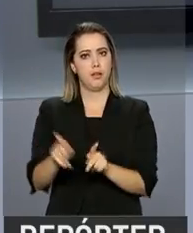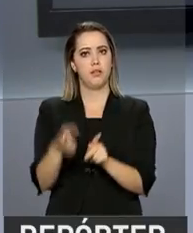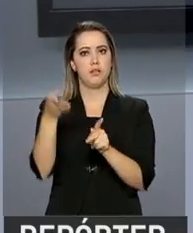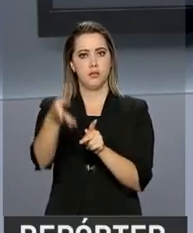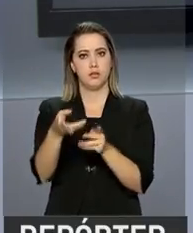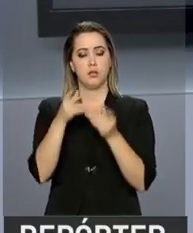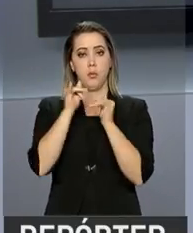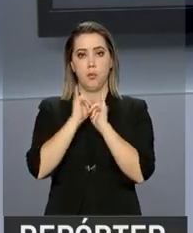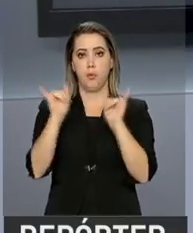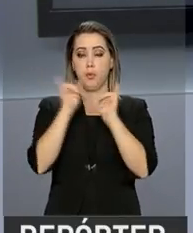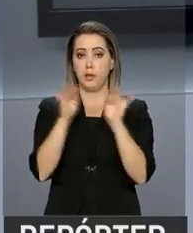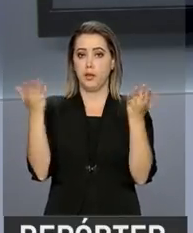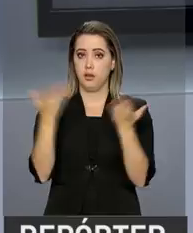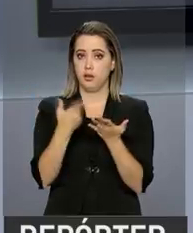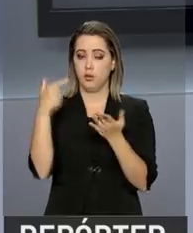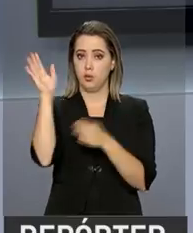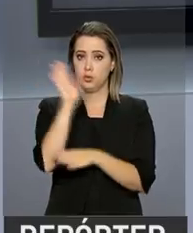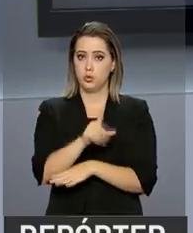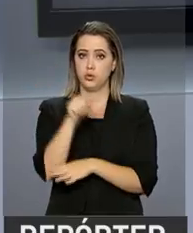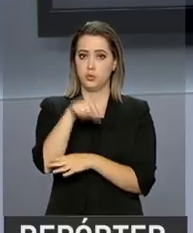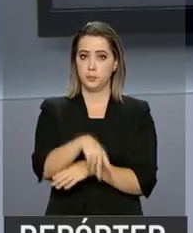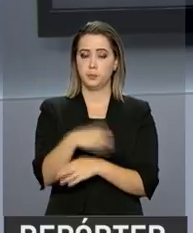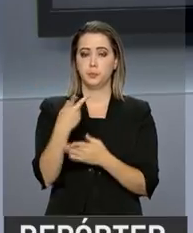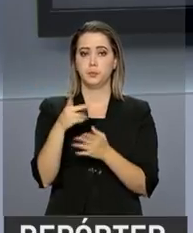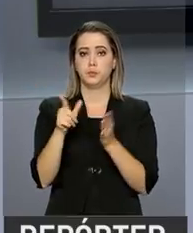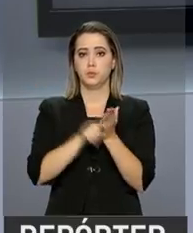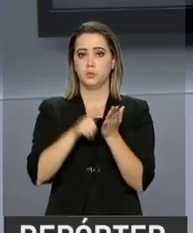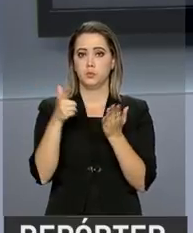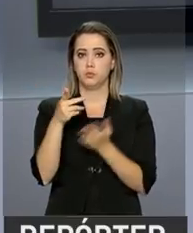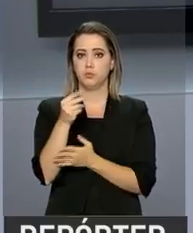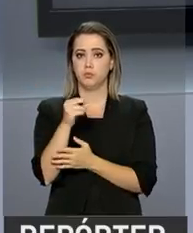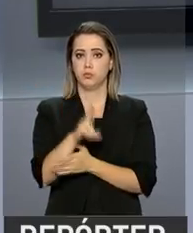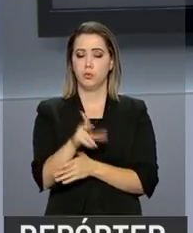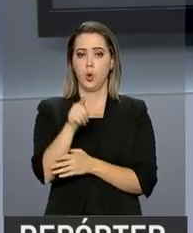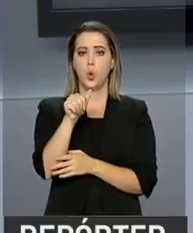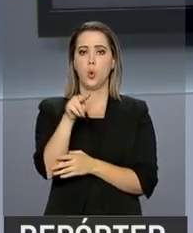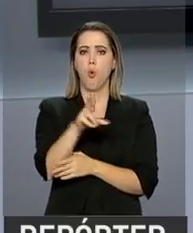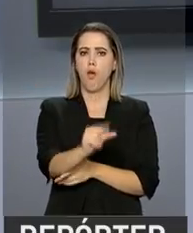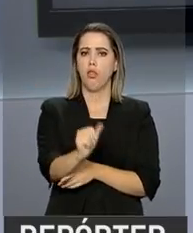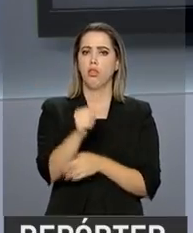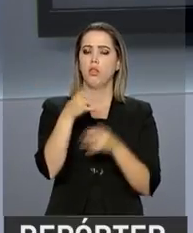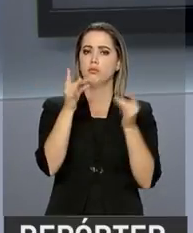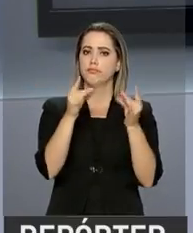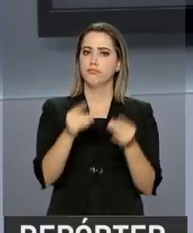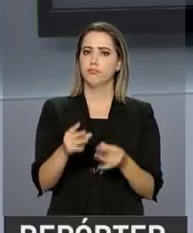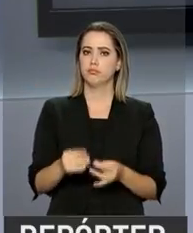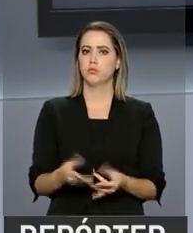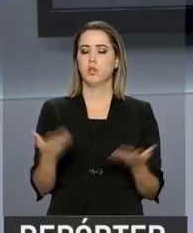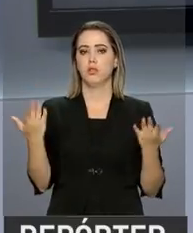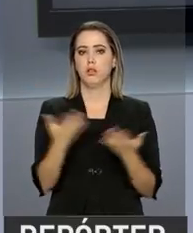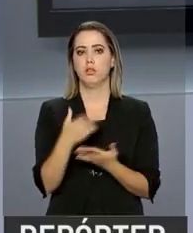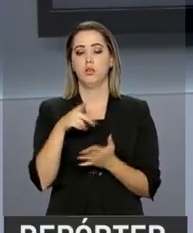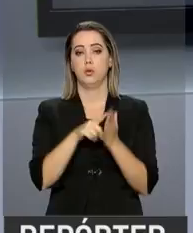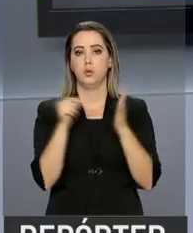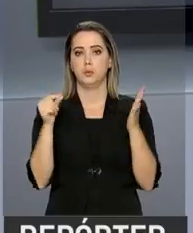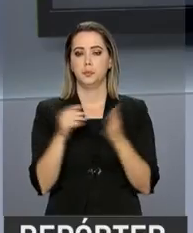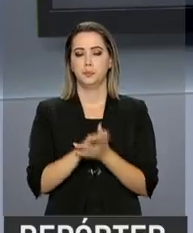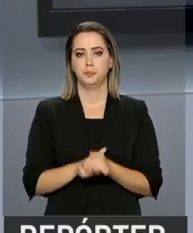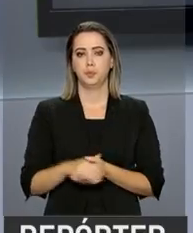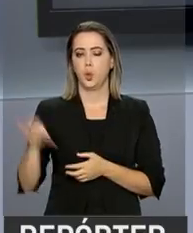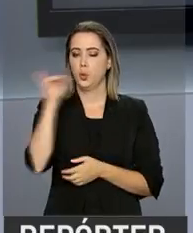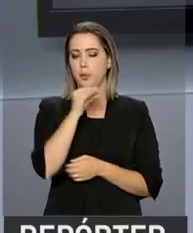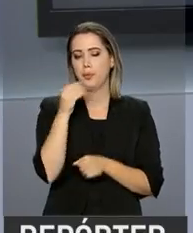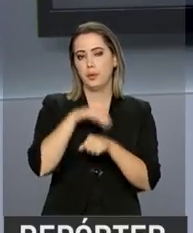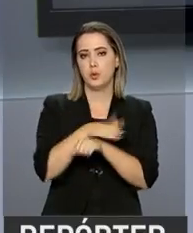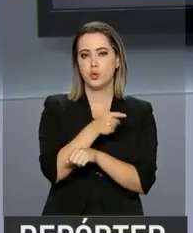tarde em edição extra do diário oficial a repórter luana karen está no palácio do planalto e tem os detalhes para a gente o lagoano boa